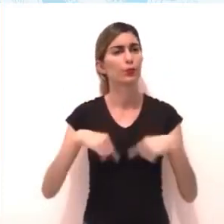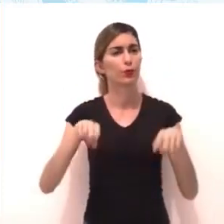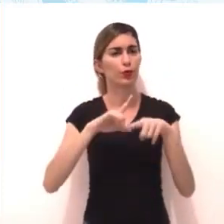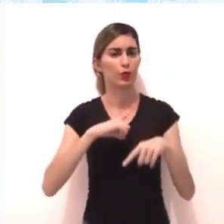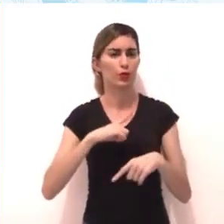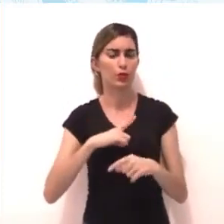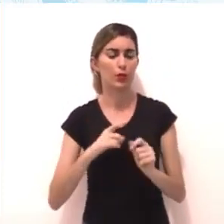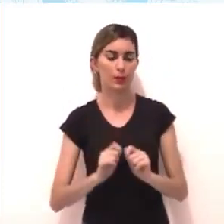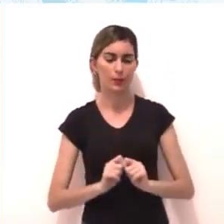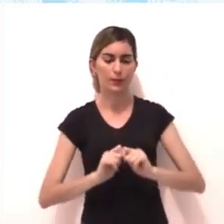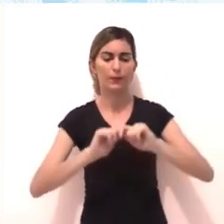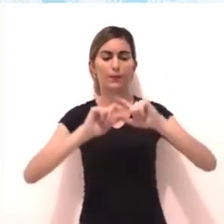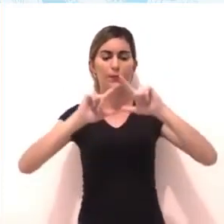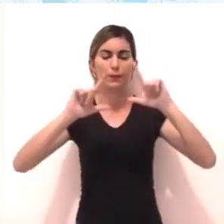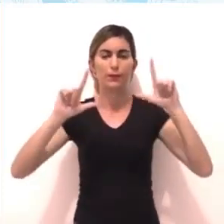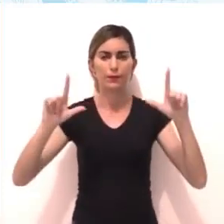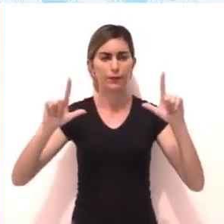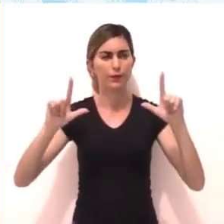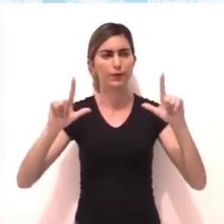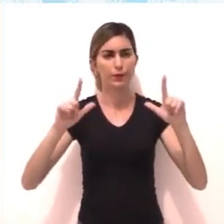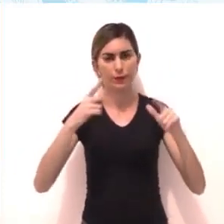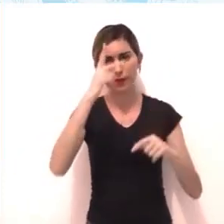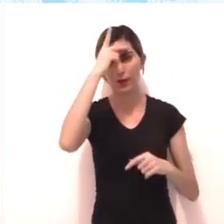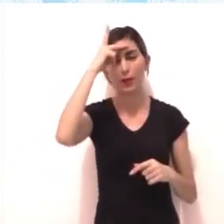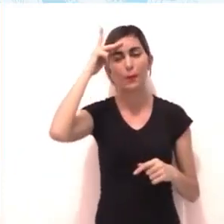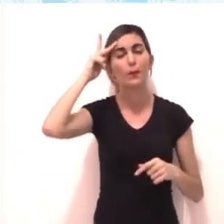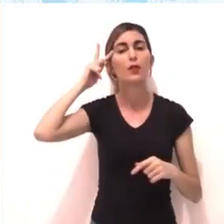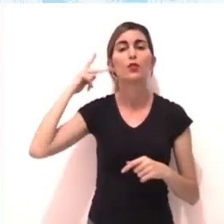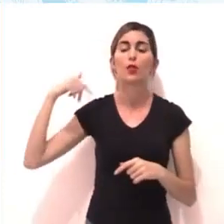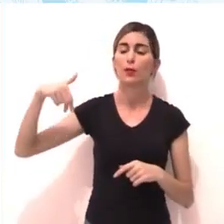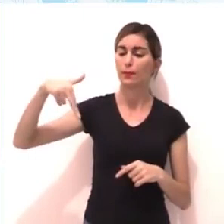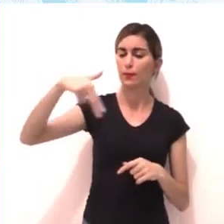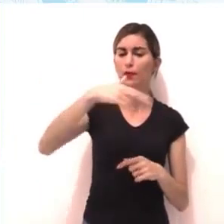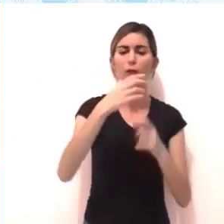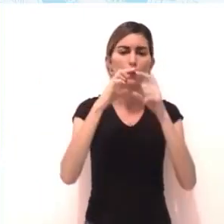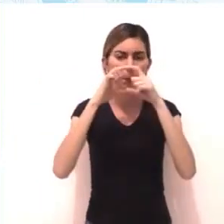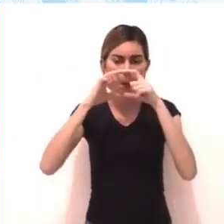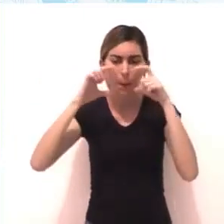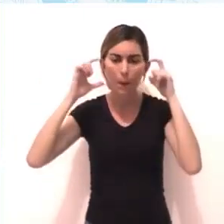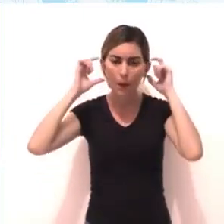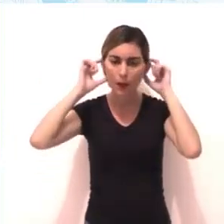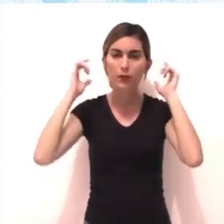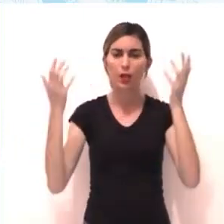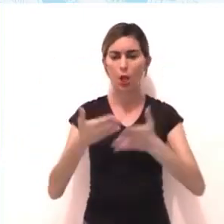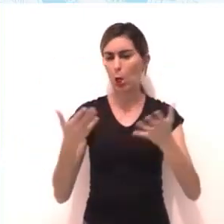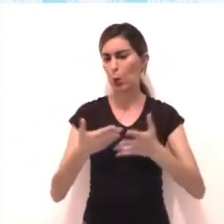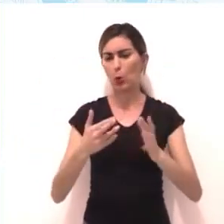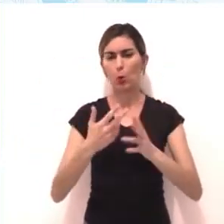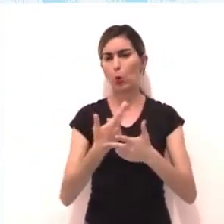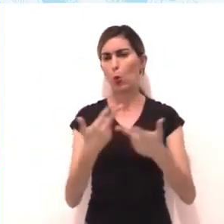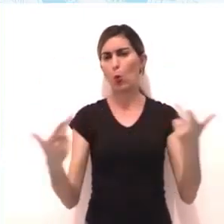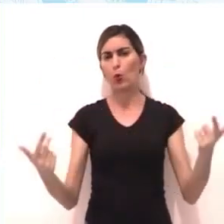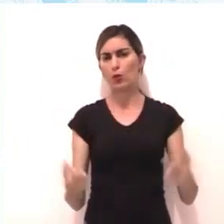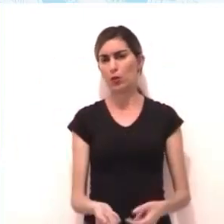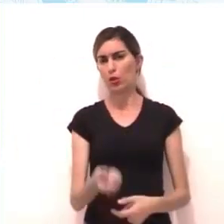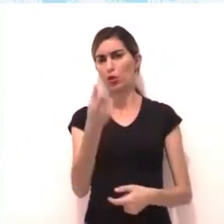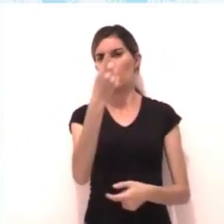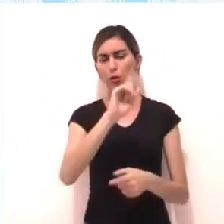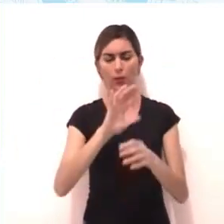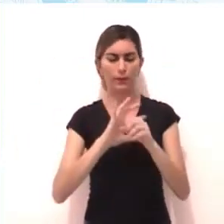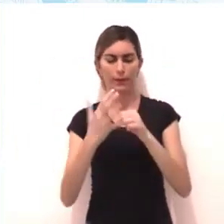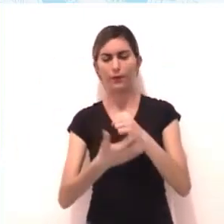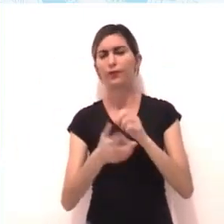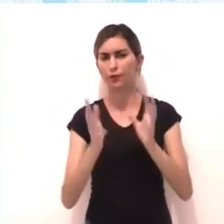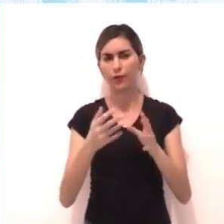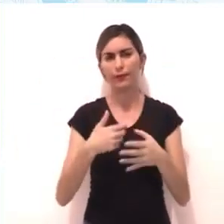temos aí a imagem de uma pessoa andando de máscara, que pra gente agora não é mais uma coisa estranha com esse coronavírus,